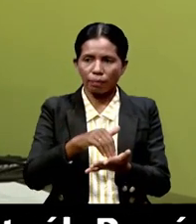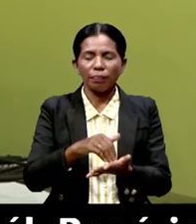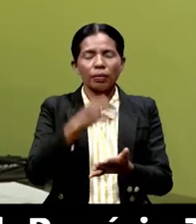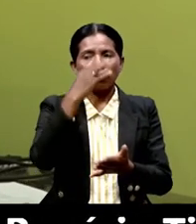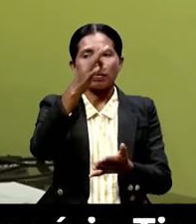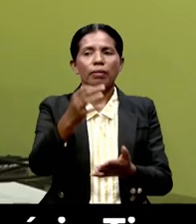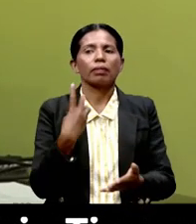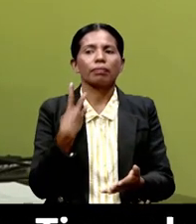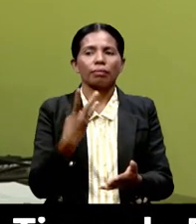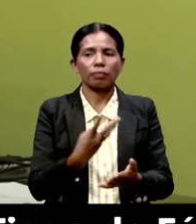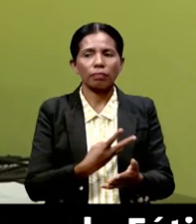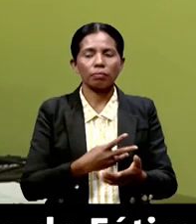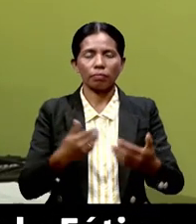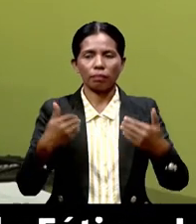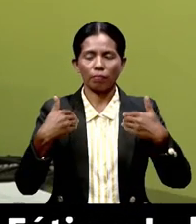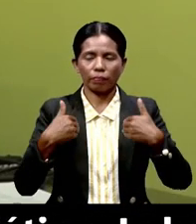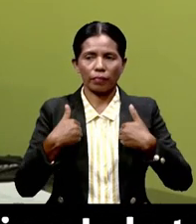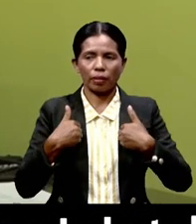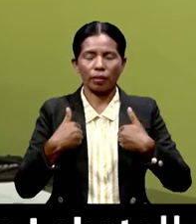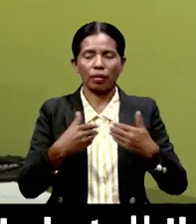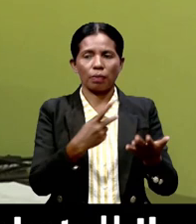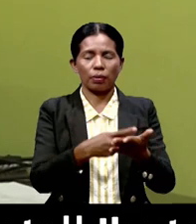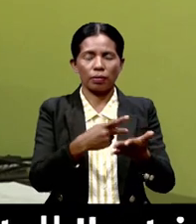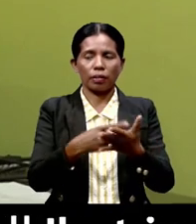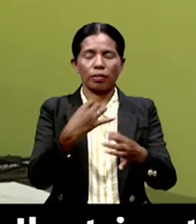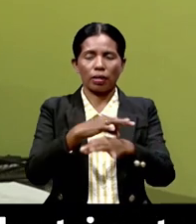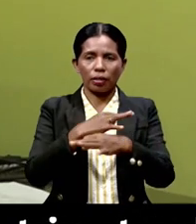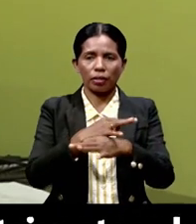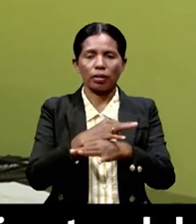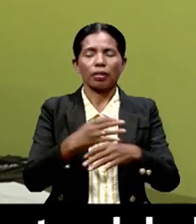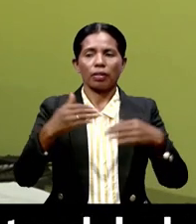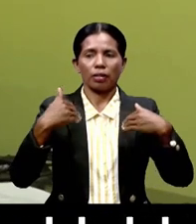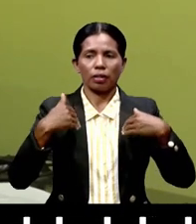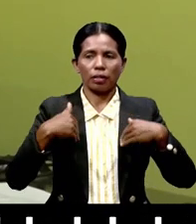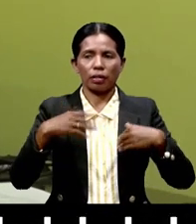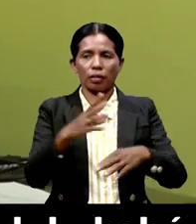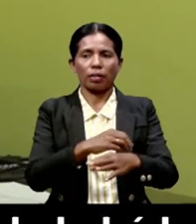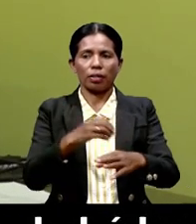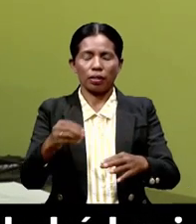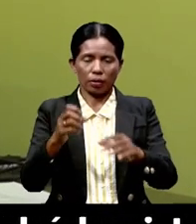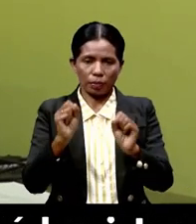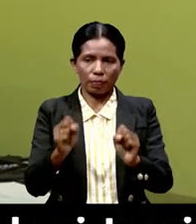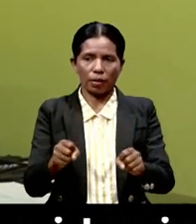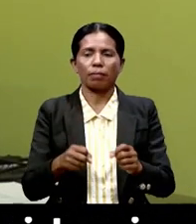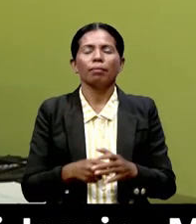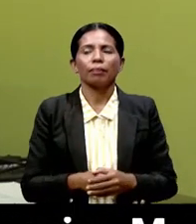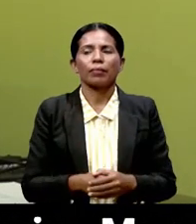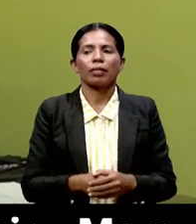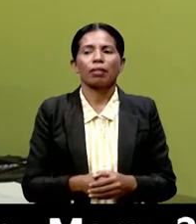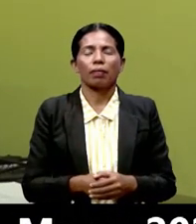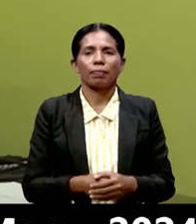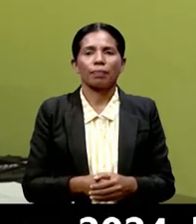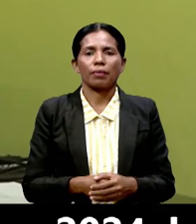oi, e a projeto de habilitação ser, né? E a uma comissão social de procedimento para